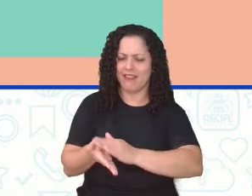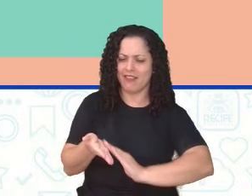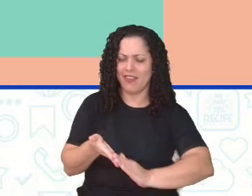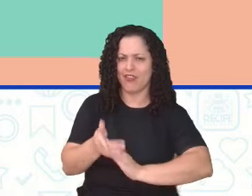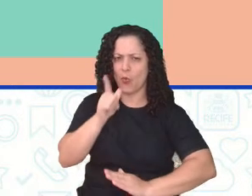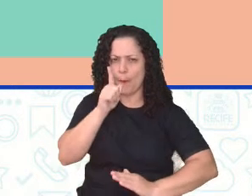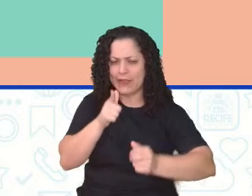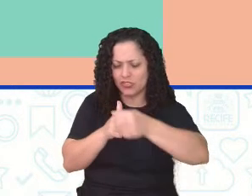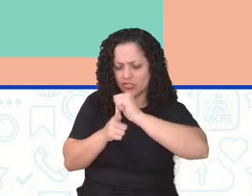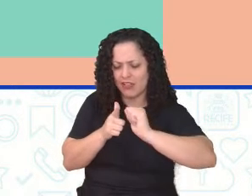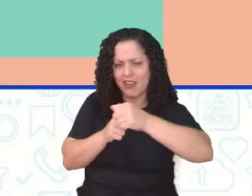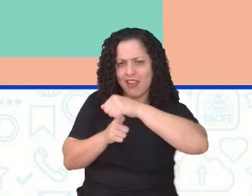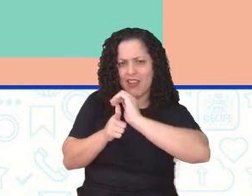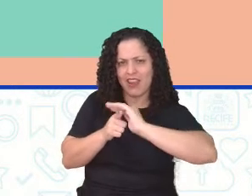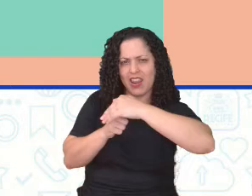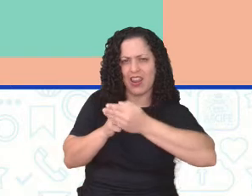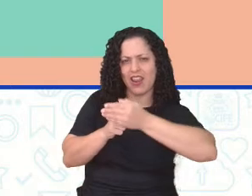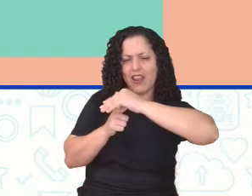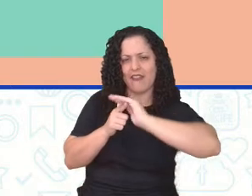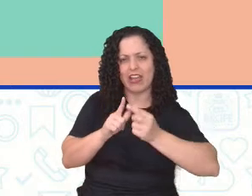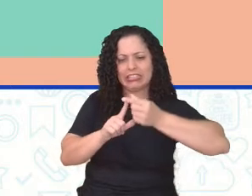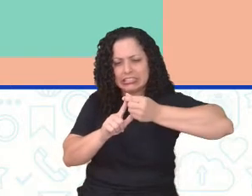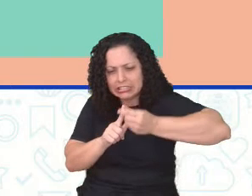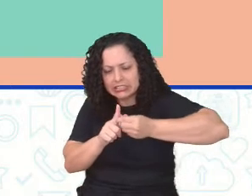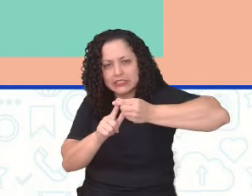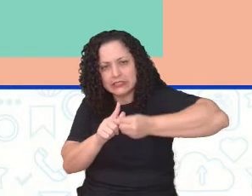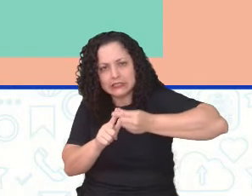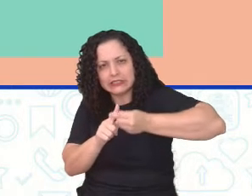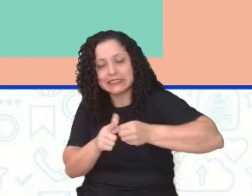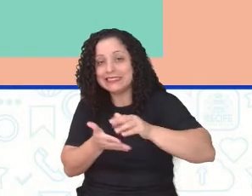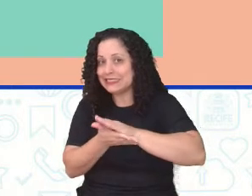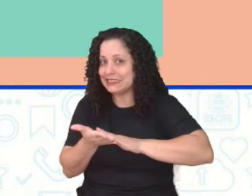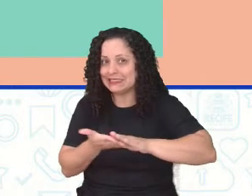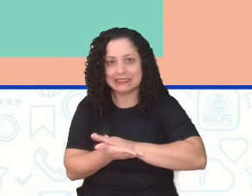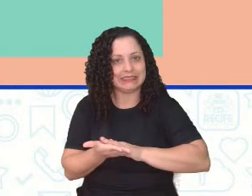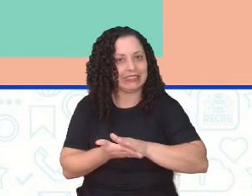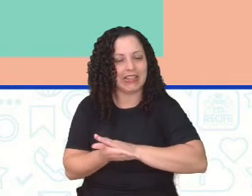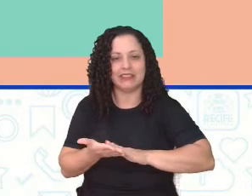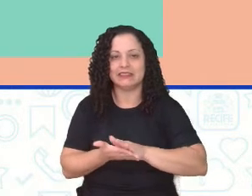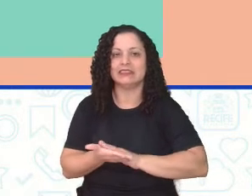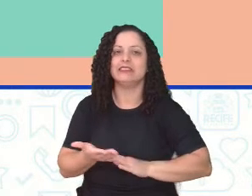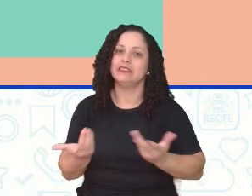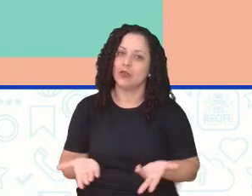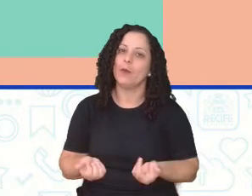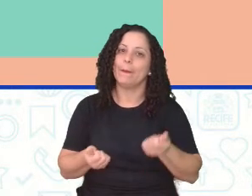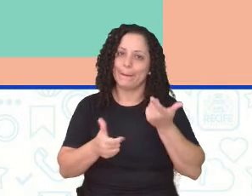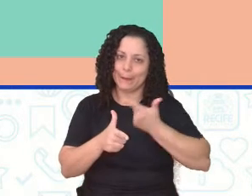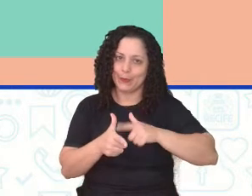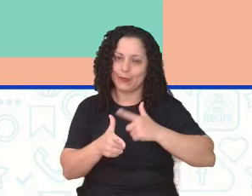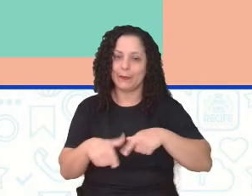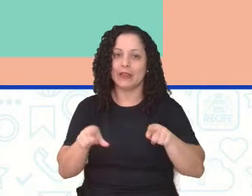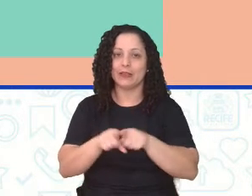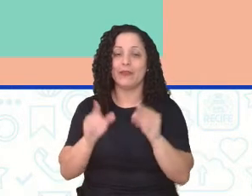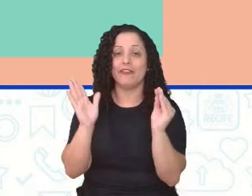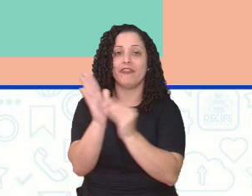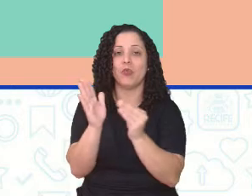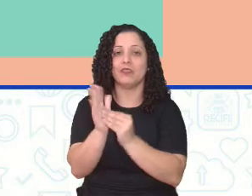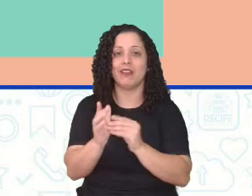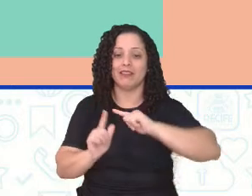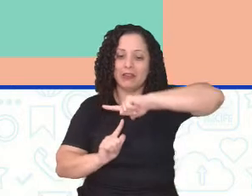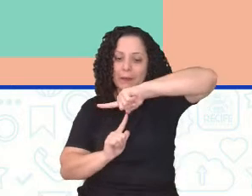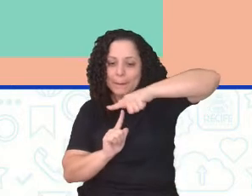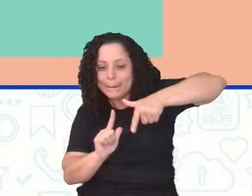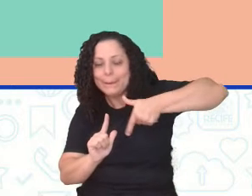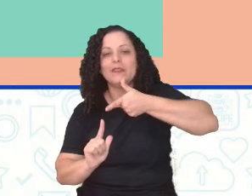consegue, o prepúcio sai todo. Tem filho que o prepúcio não sai todo. Algumas doenças da pele, a falta de higiene, que é muito